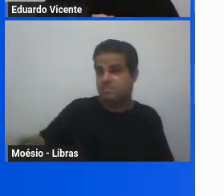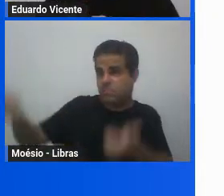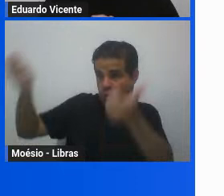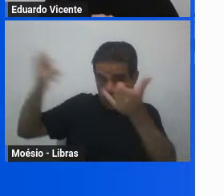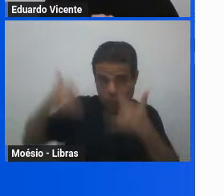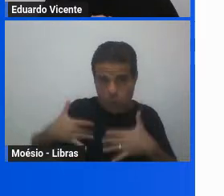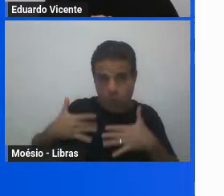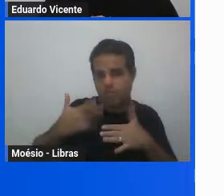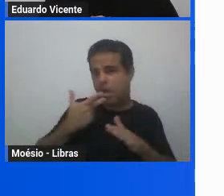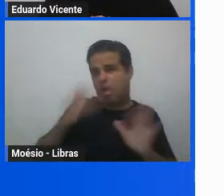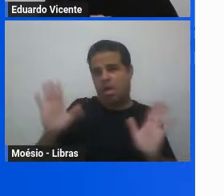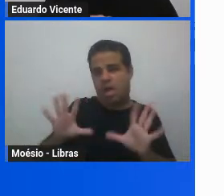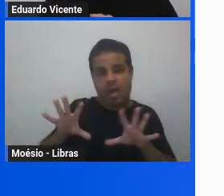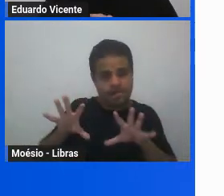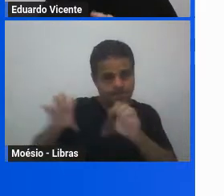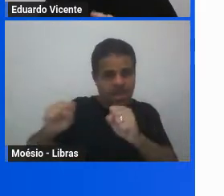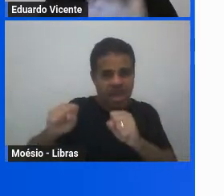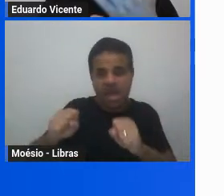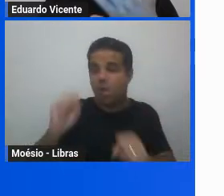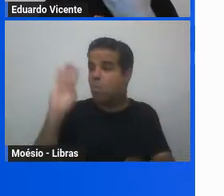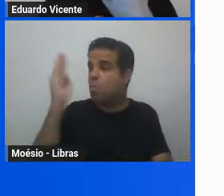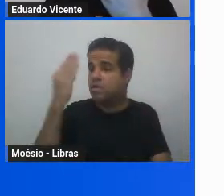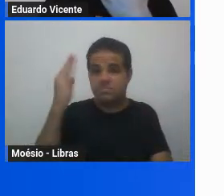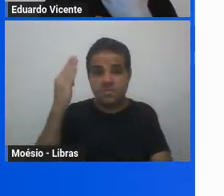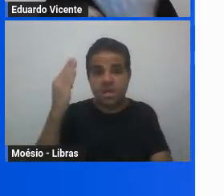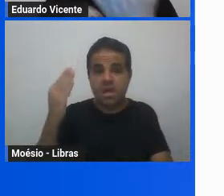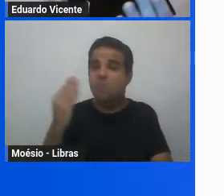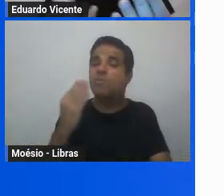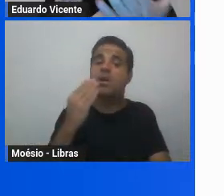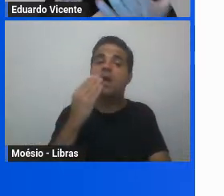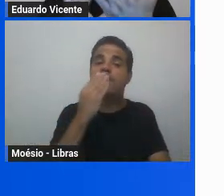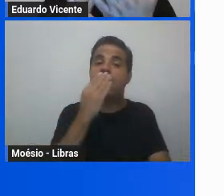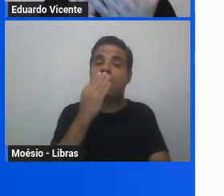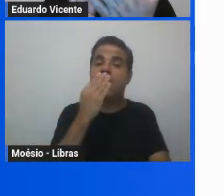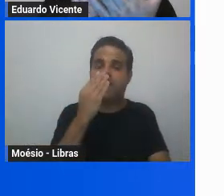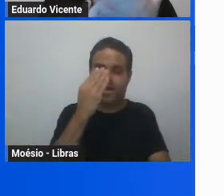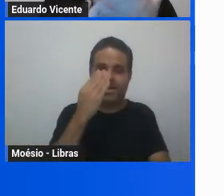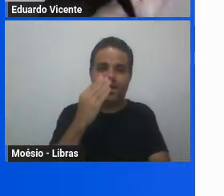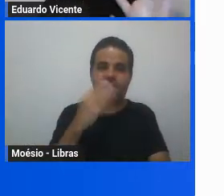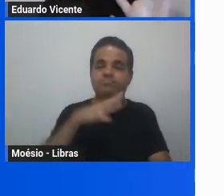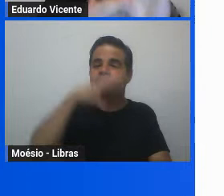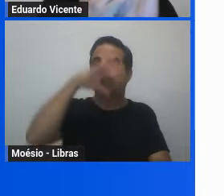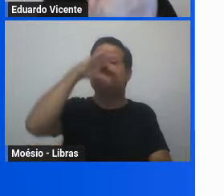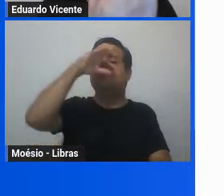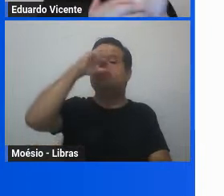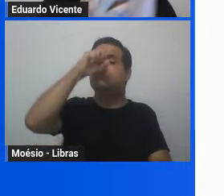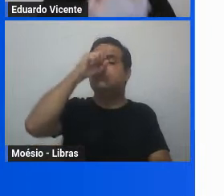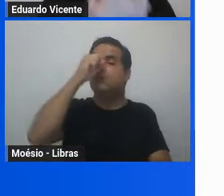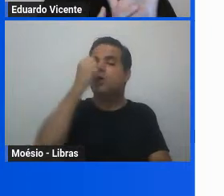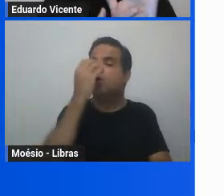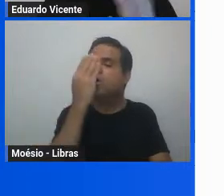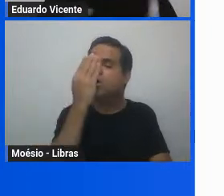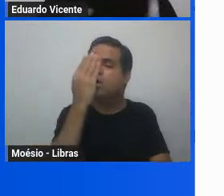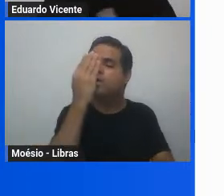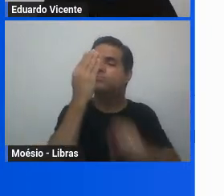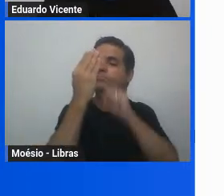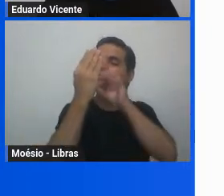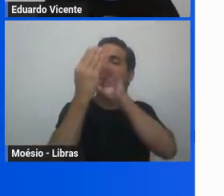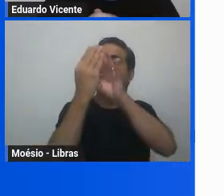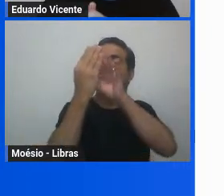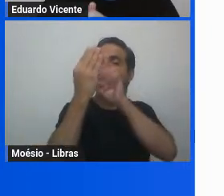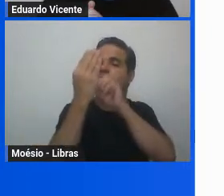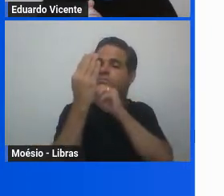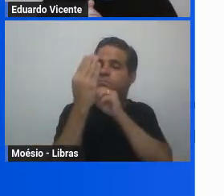ah, pega um espelhinho e põe perto da boca, porque quando respira, fica todo embaçado. Isso é um sinal